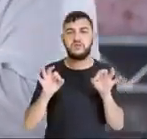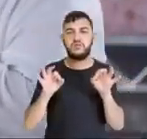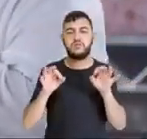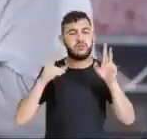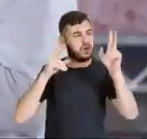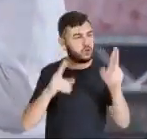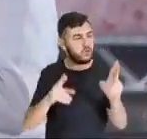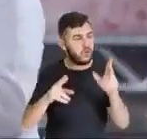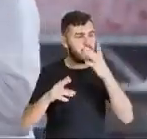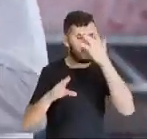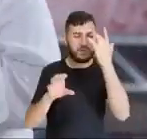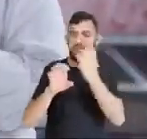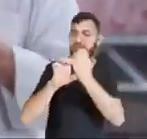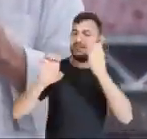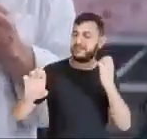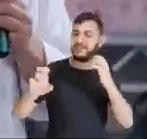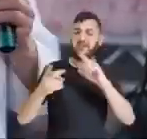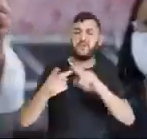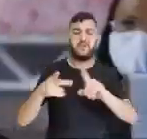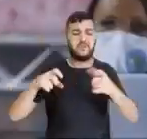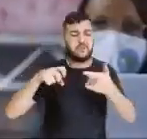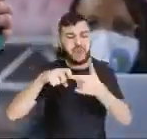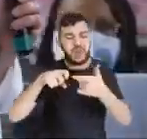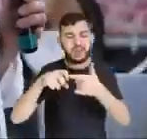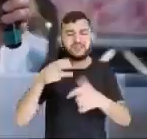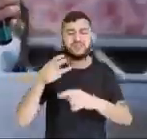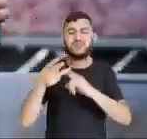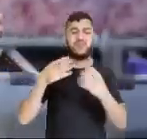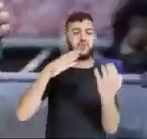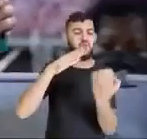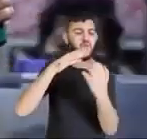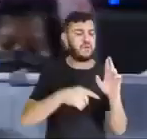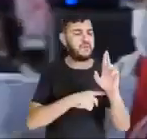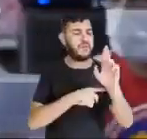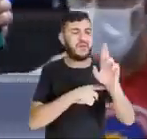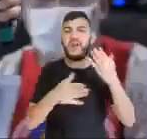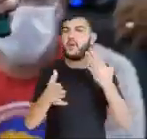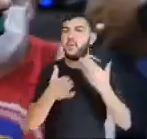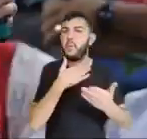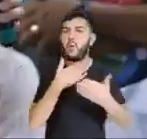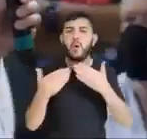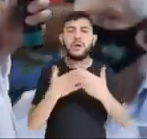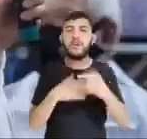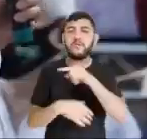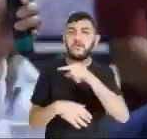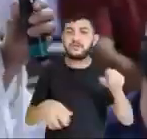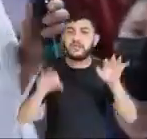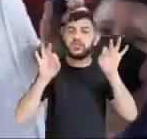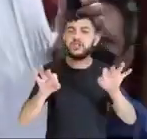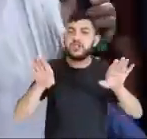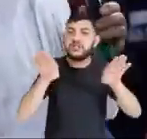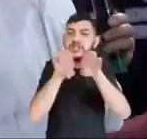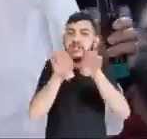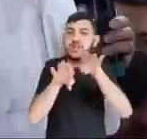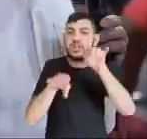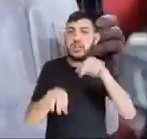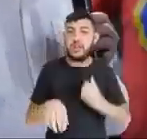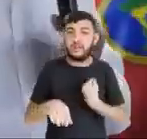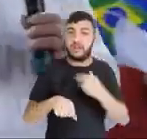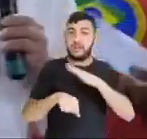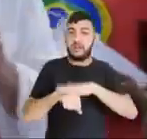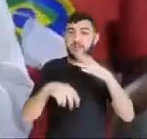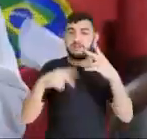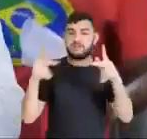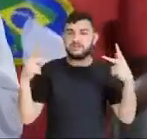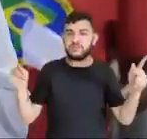engenheiro, como faz um médico, como faz um empresário qualquer. Essa é a vida de vocês e vocês não têm que